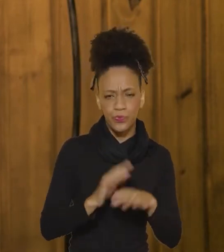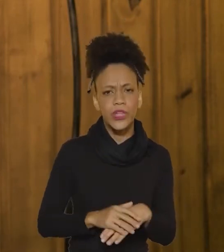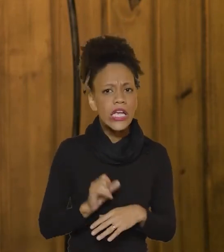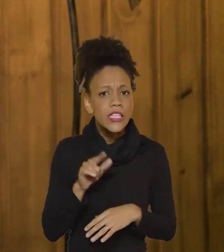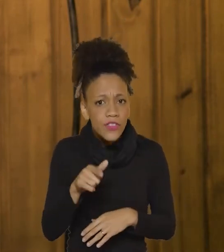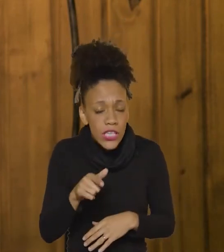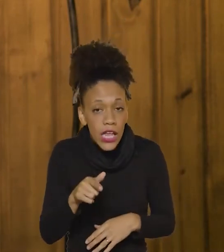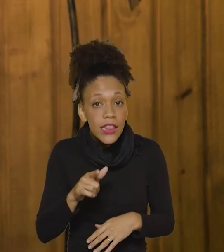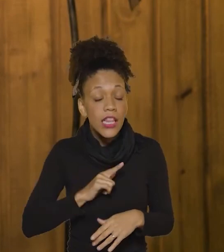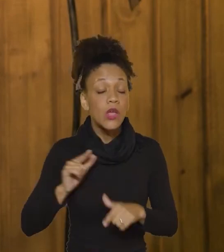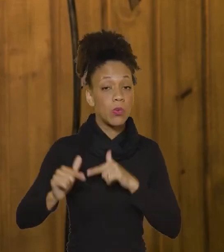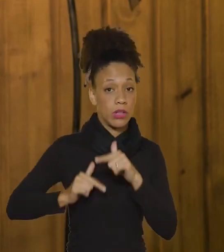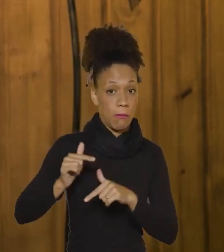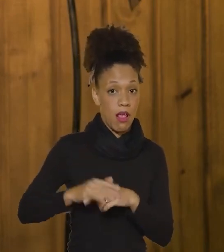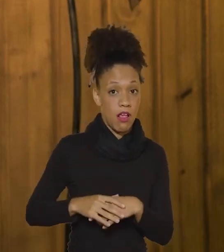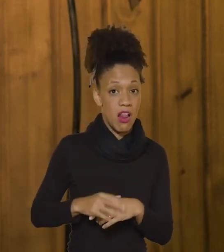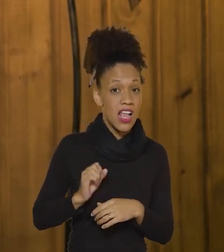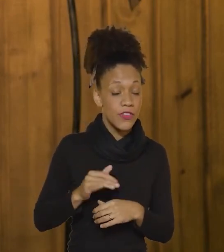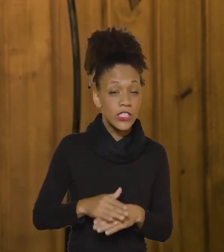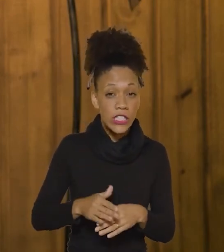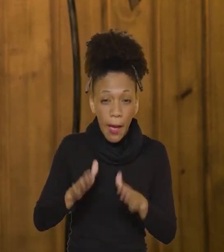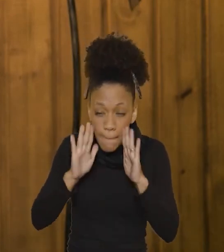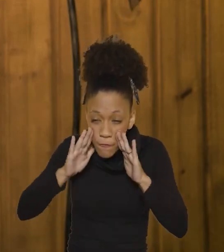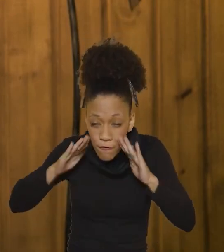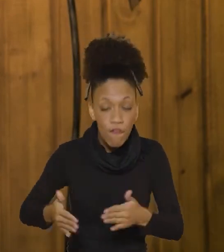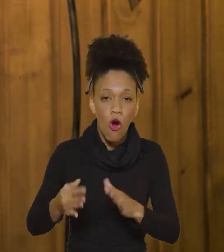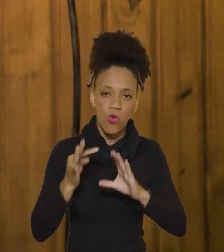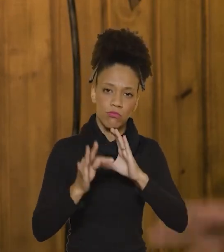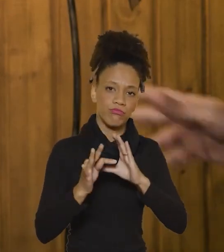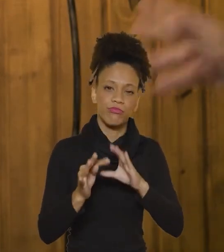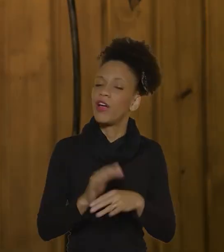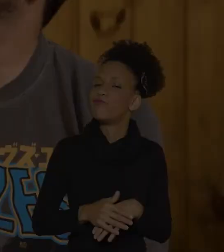se você não dedicar para carreira de três E como que você fizer negócio emprego você não vai conseguir